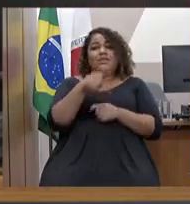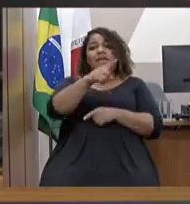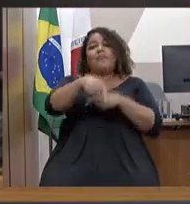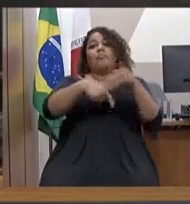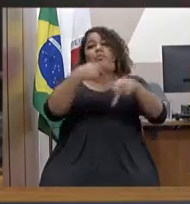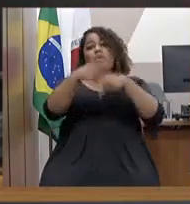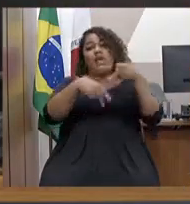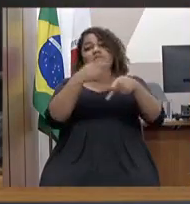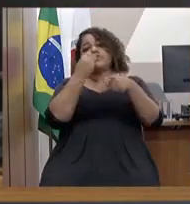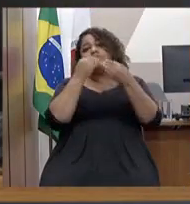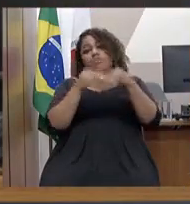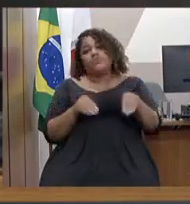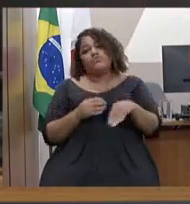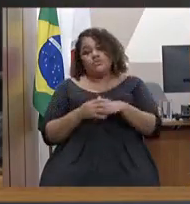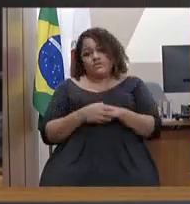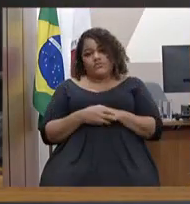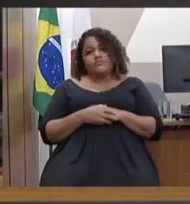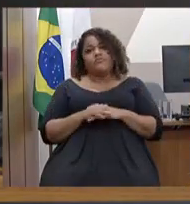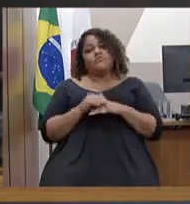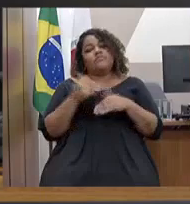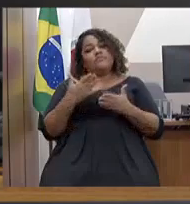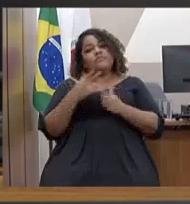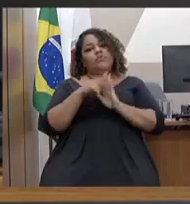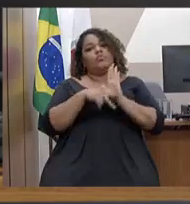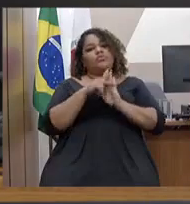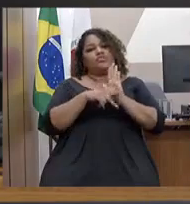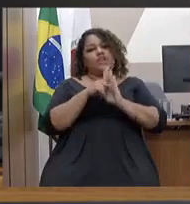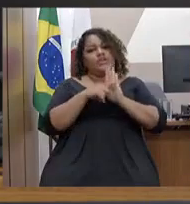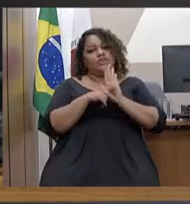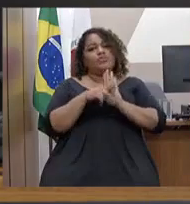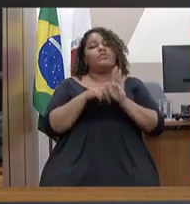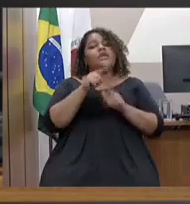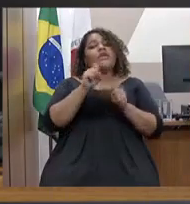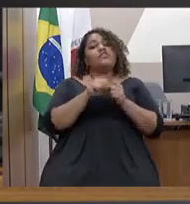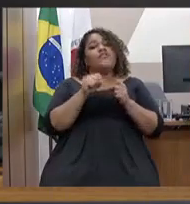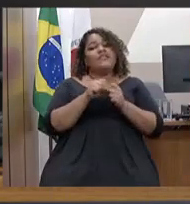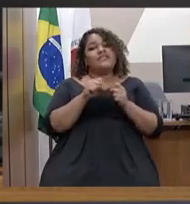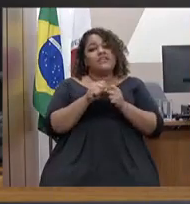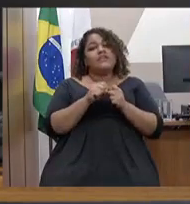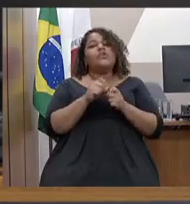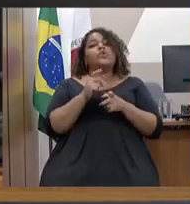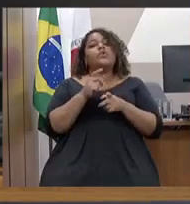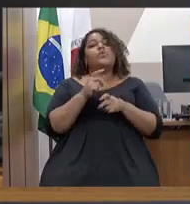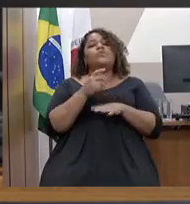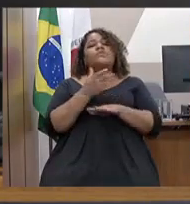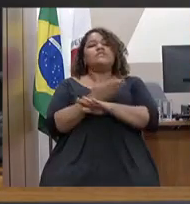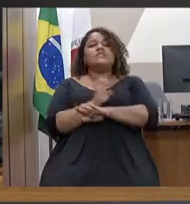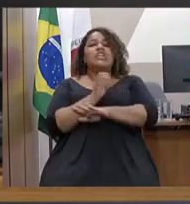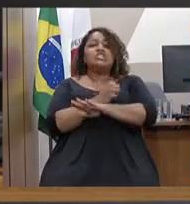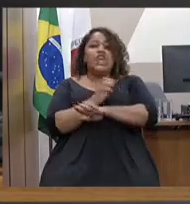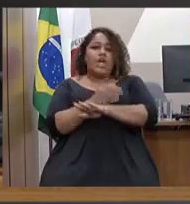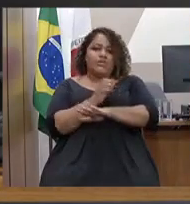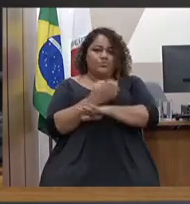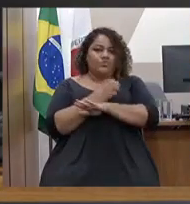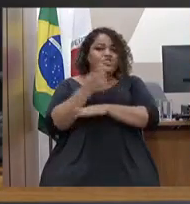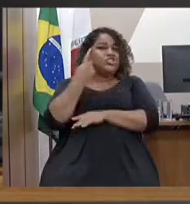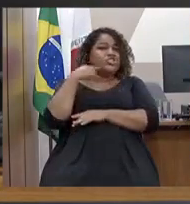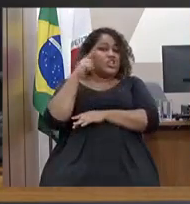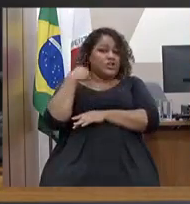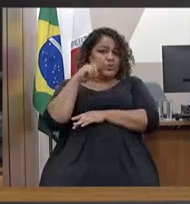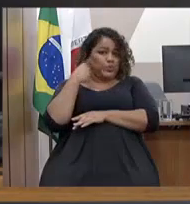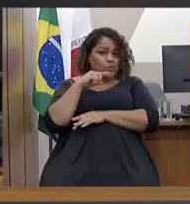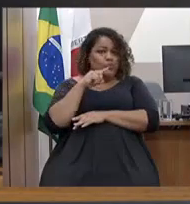coloquei para um projeto Ministério fazer com estagiário principalmente de direito enquanto eu não tenho autoridade para